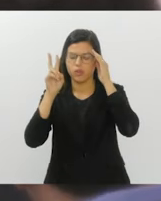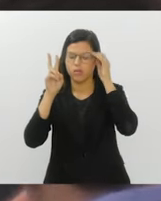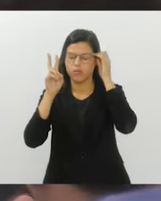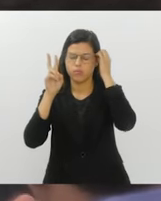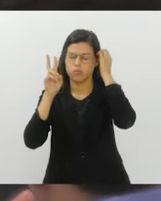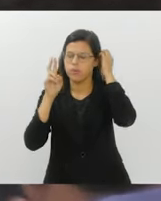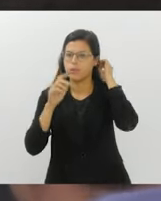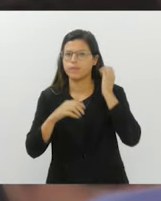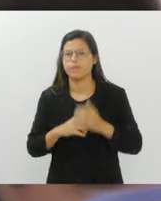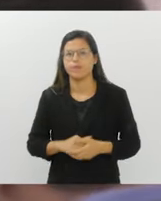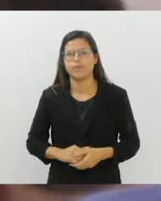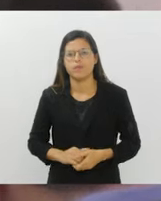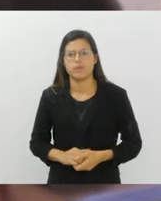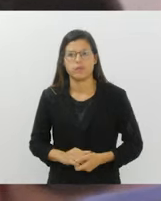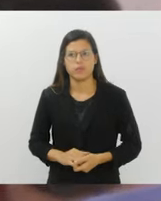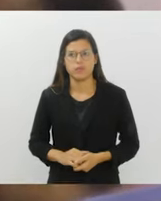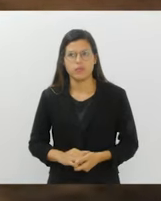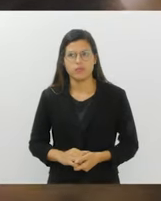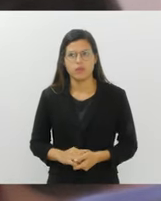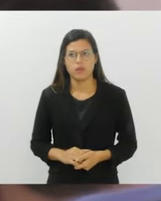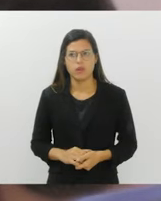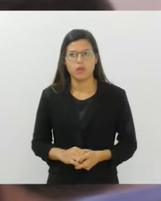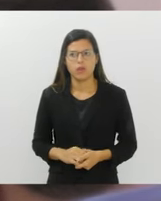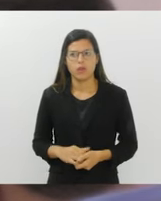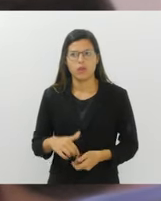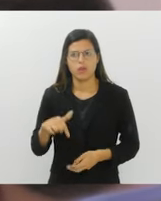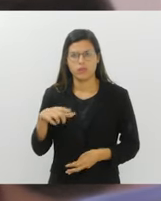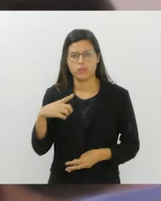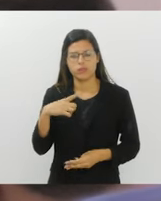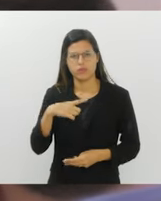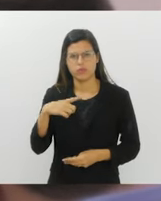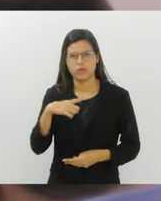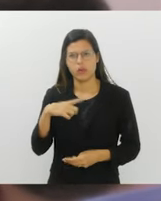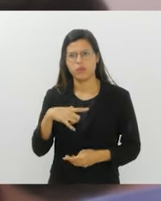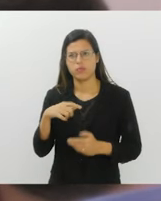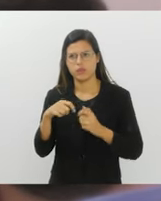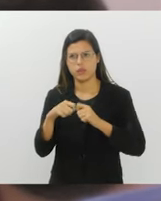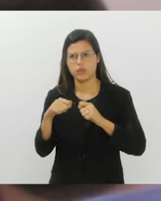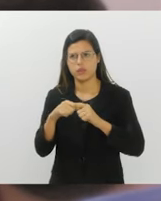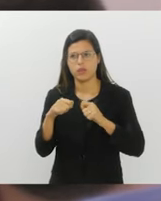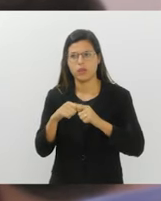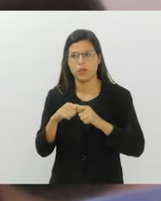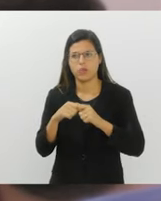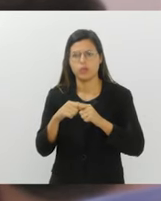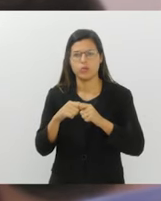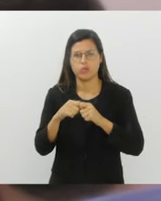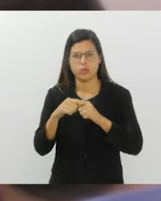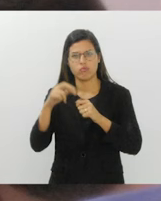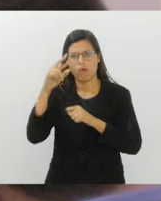título exemplificativo, uma auditoria que foi feita em